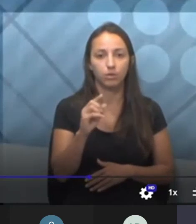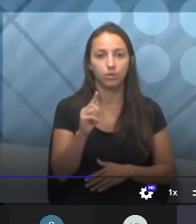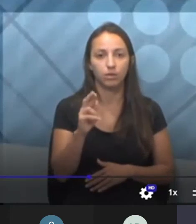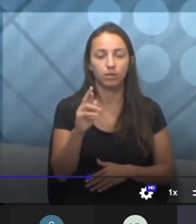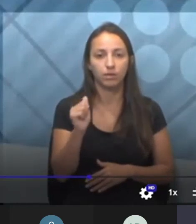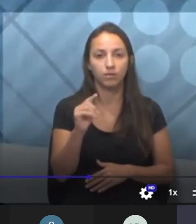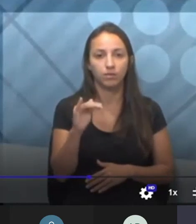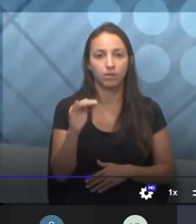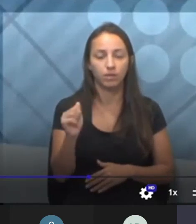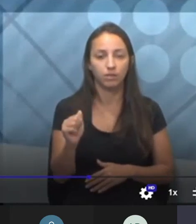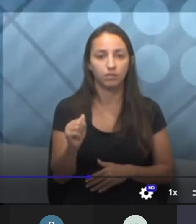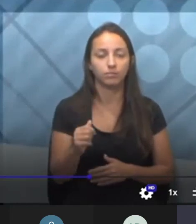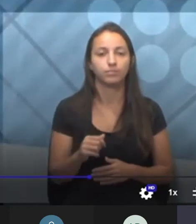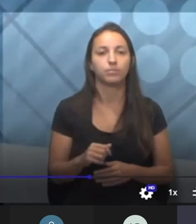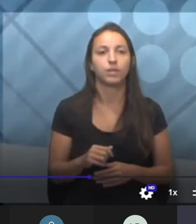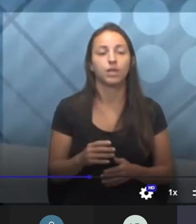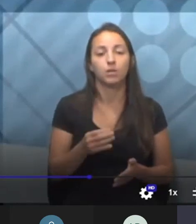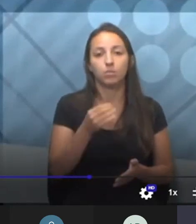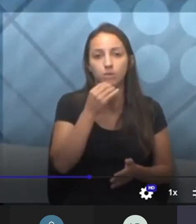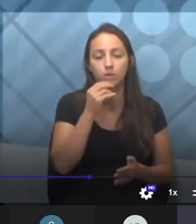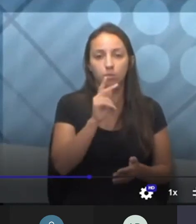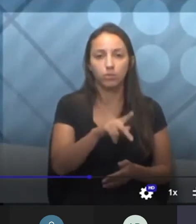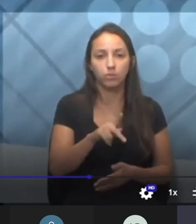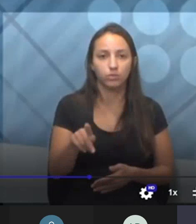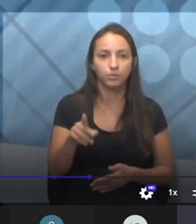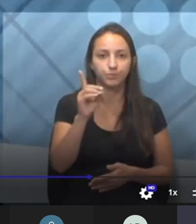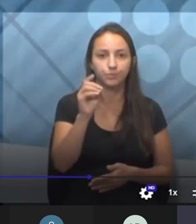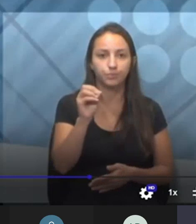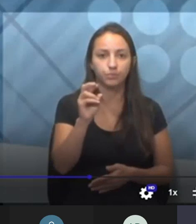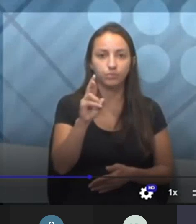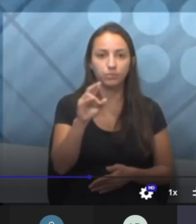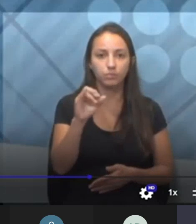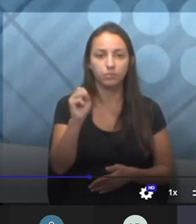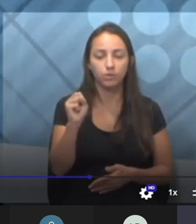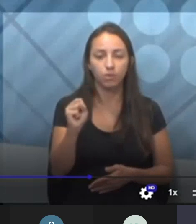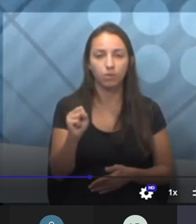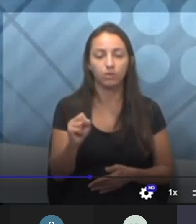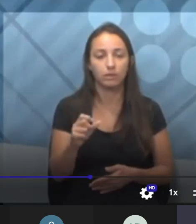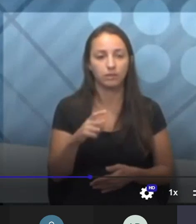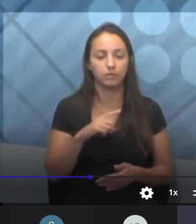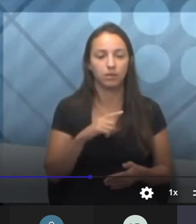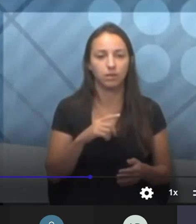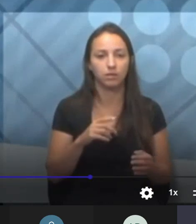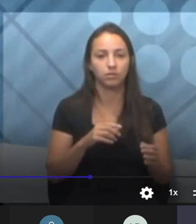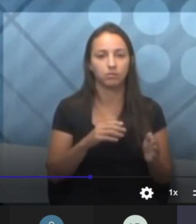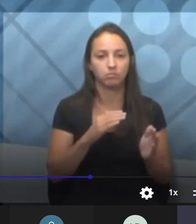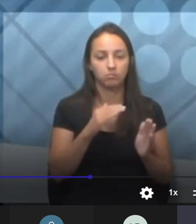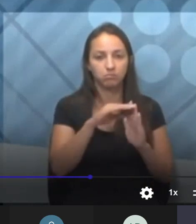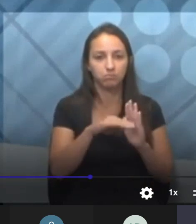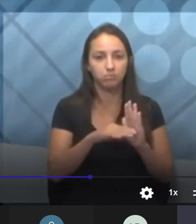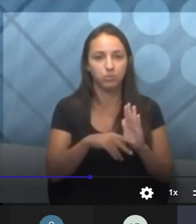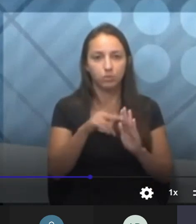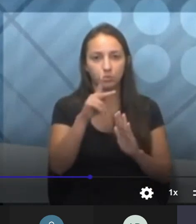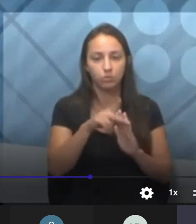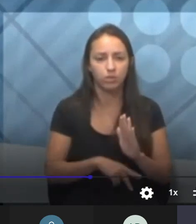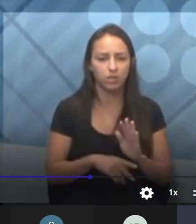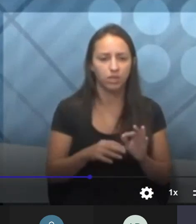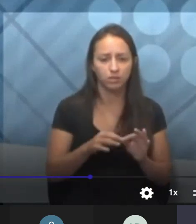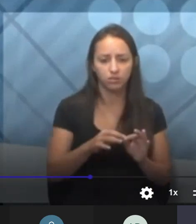professora Doris, neste livro aqui, ela tem essa questão dos parâmetros de projeto, tá bem? Questão